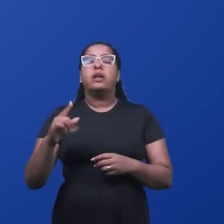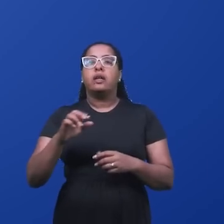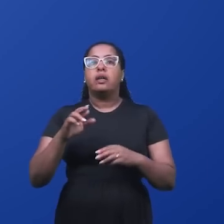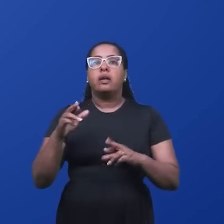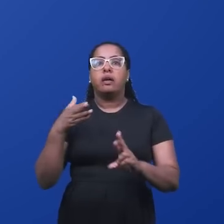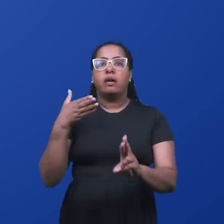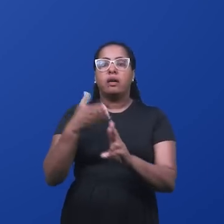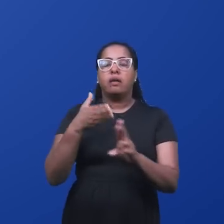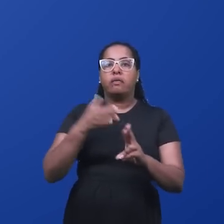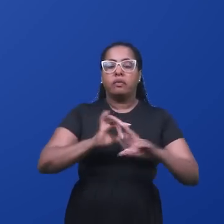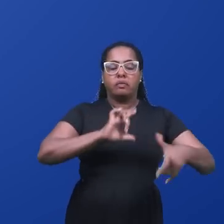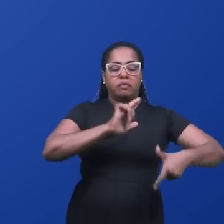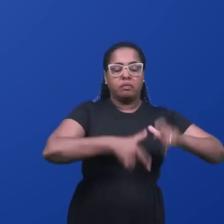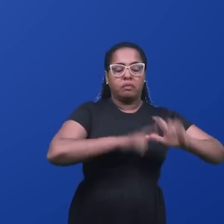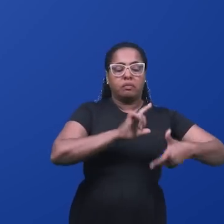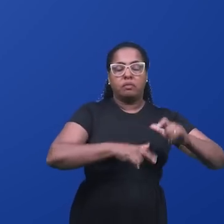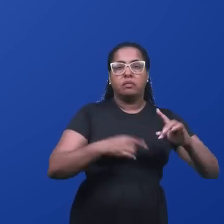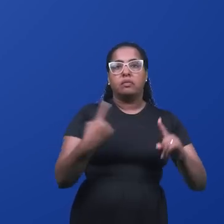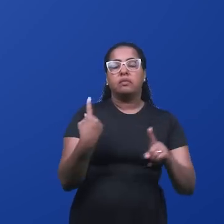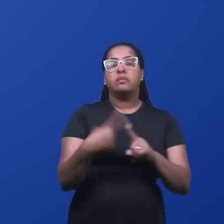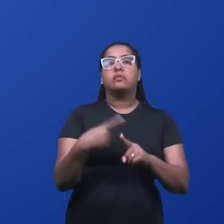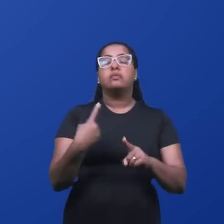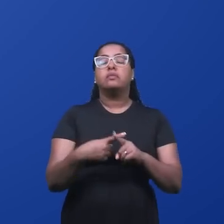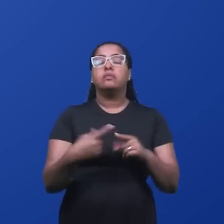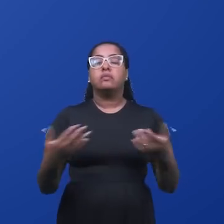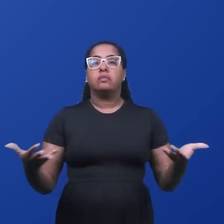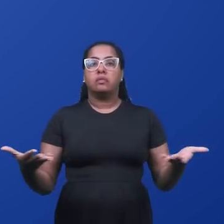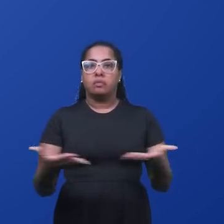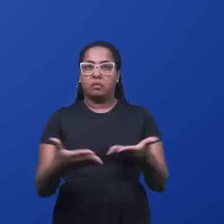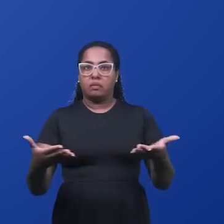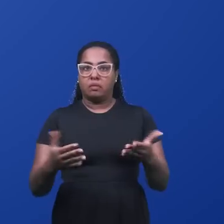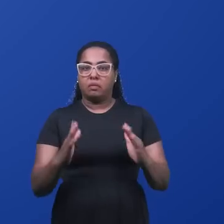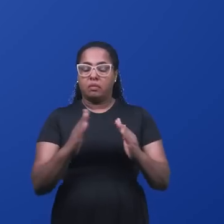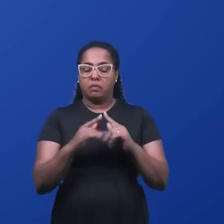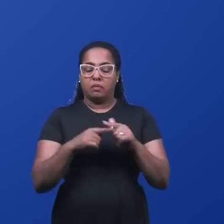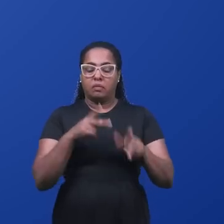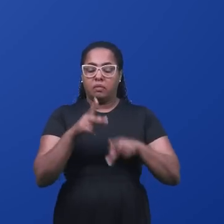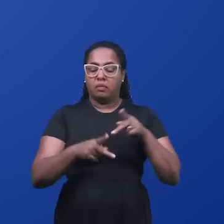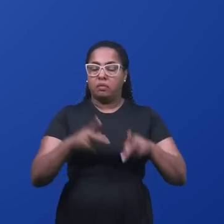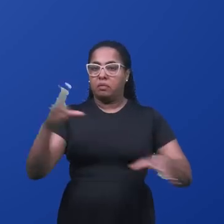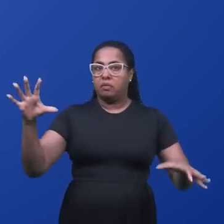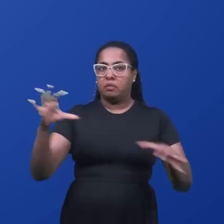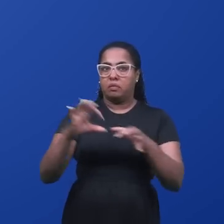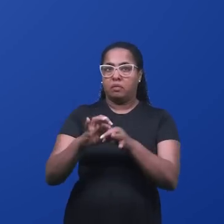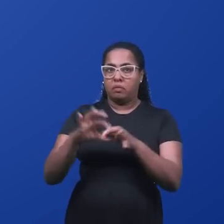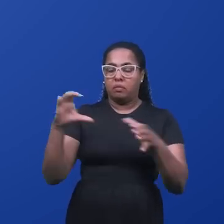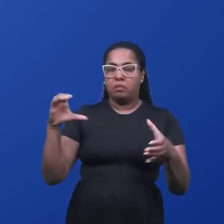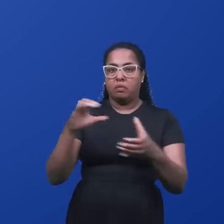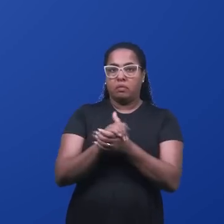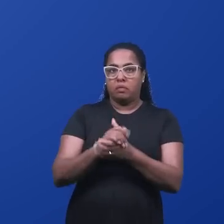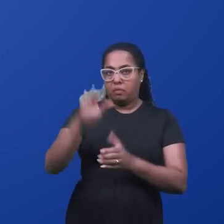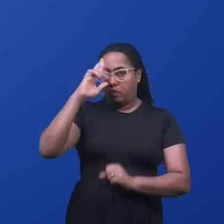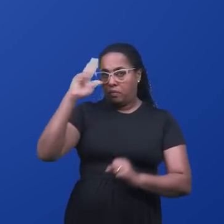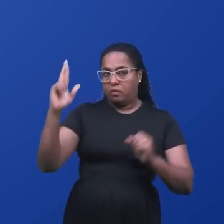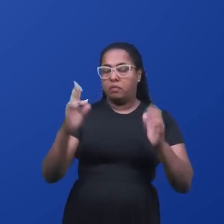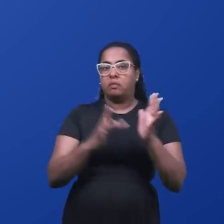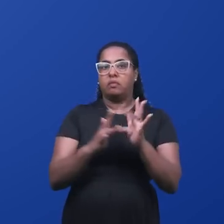a Israel, porque agora a Igreja, já houve o casamento da Igreja com o Senhor Jesus. E